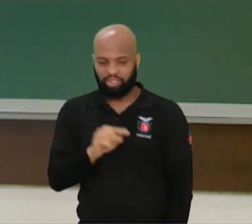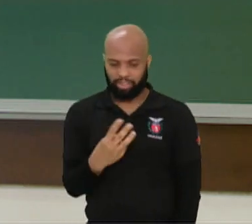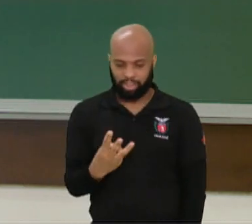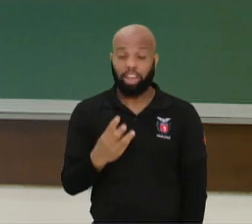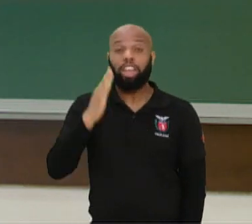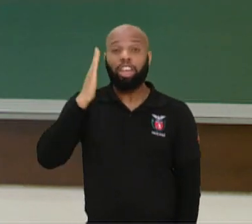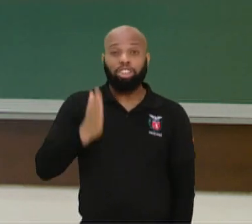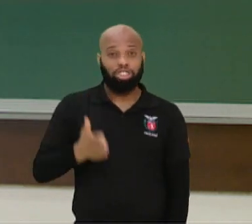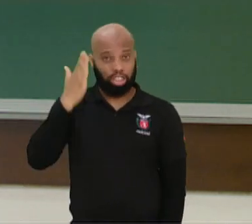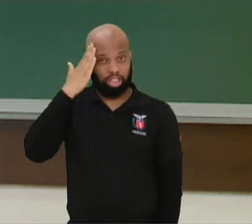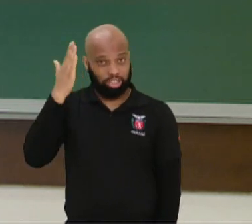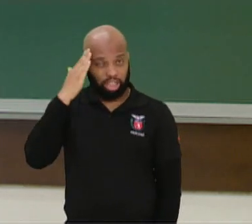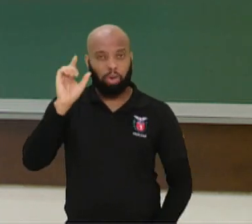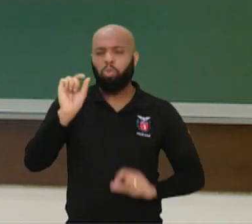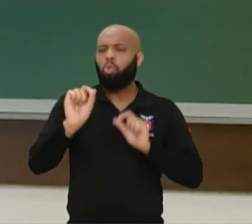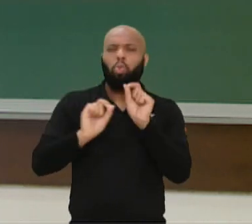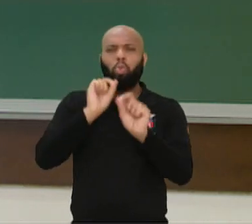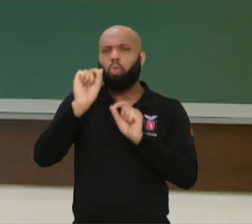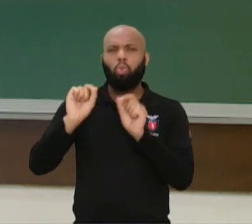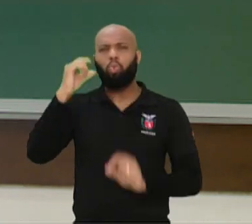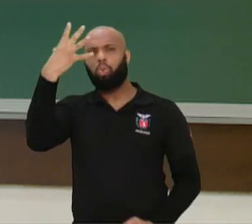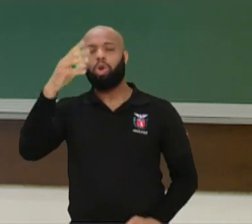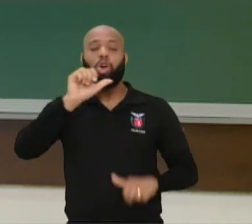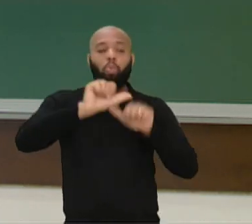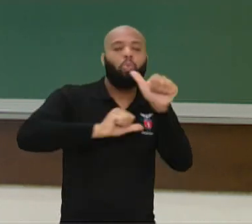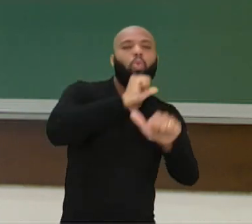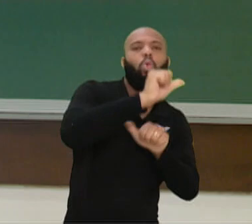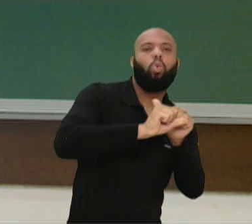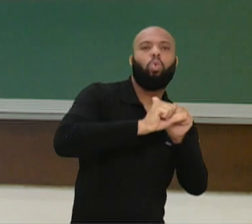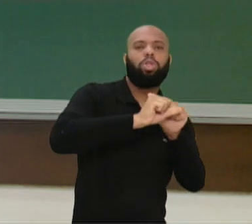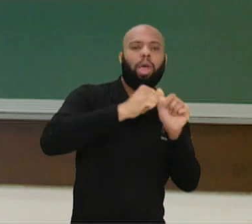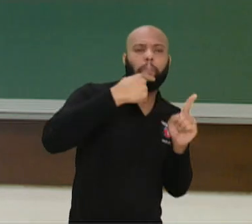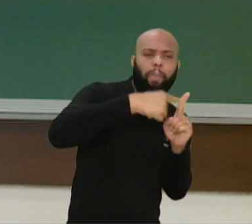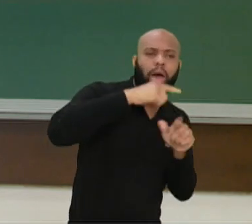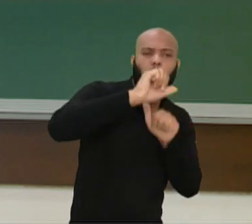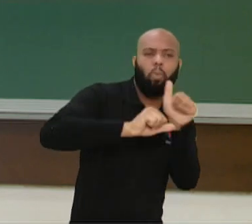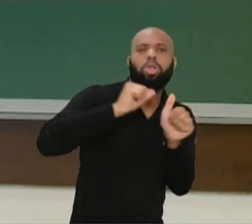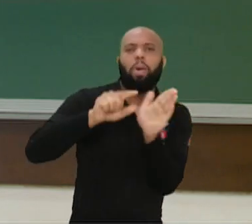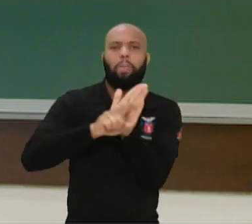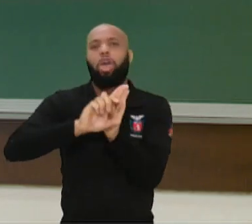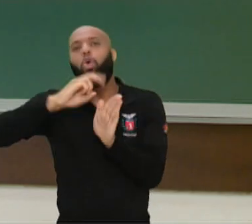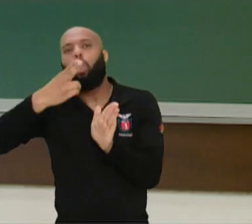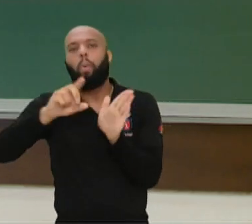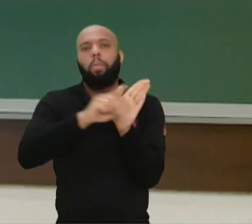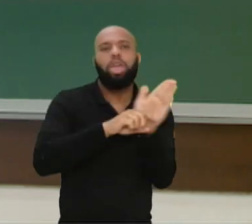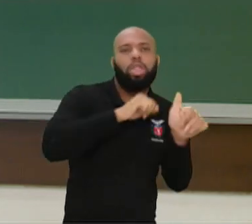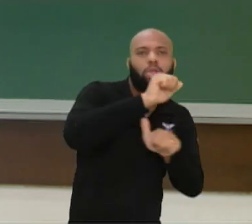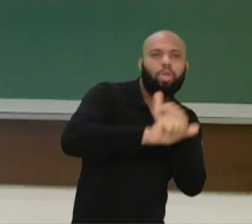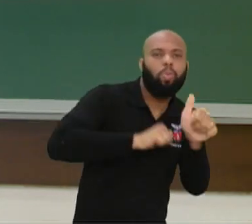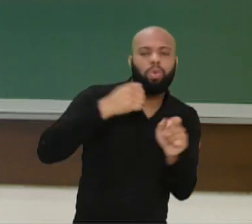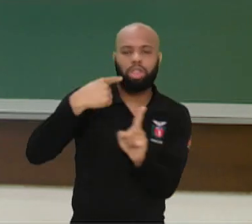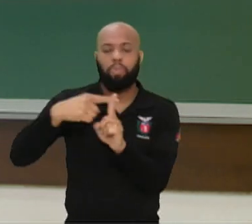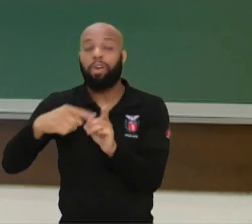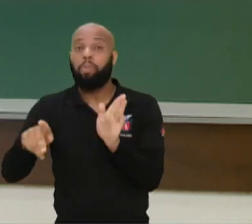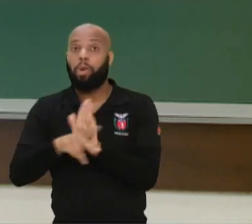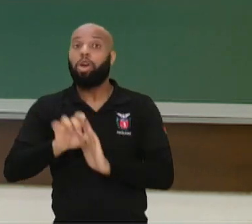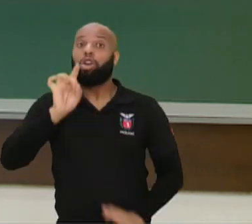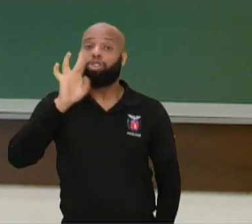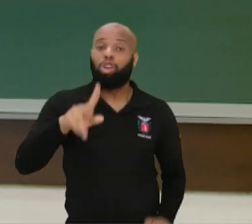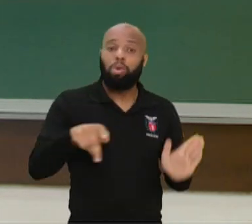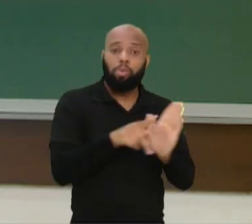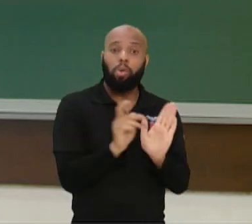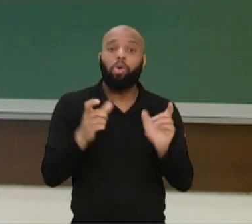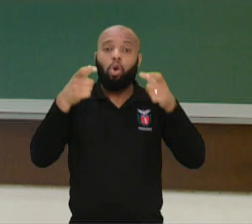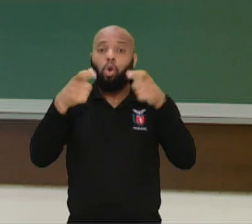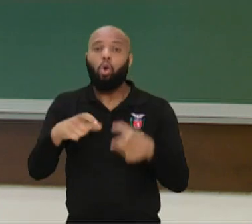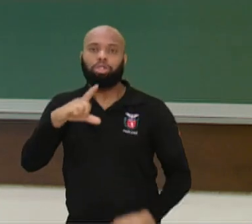sabe que só troca o sinal da parte imaginária. Então, vai ser o sinal oposto. Se ele está sendo adicionado,